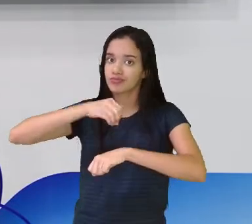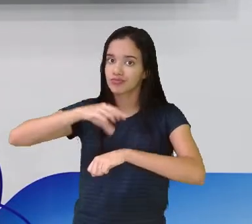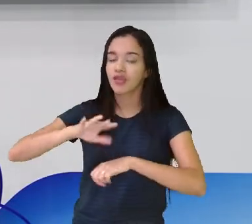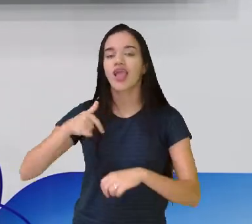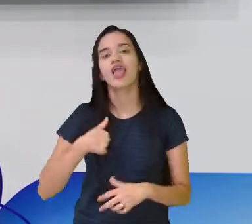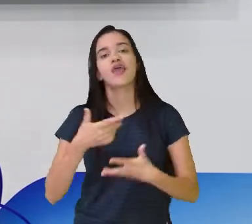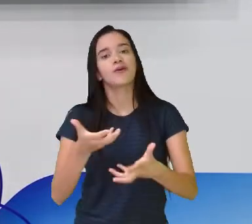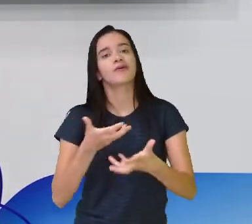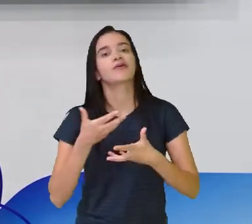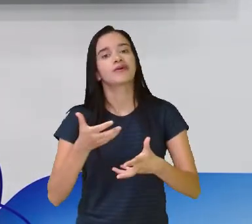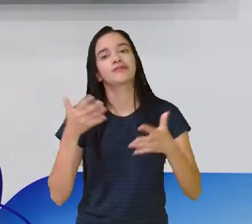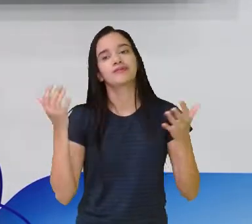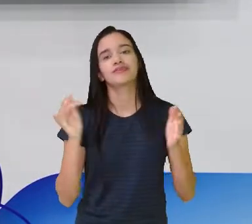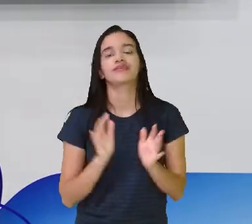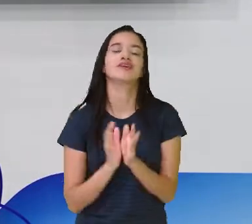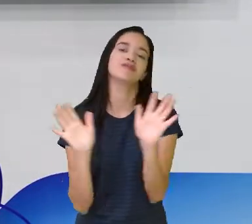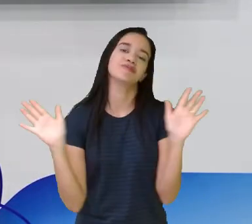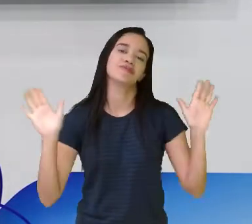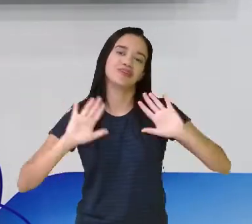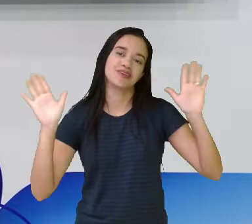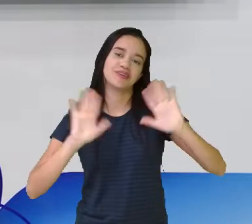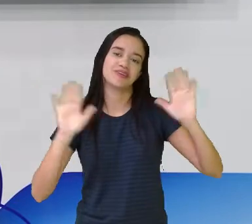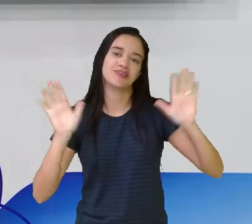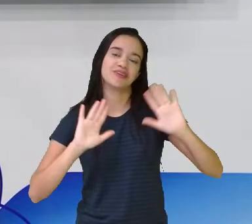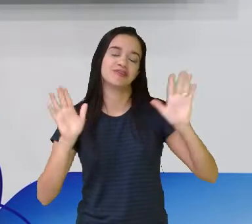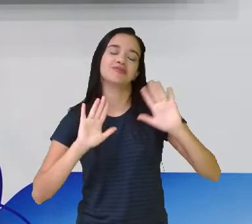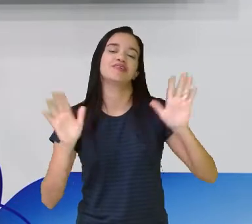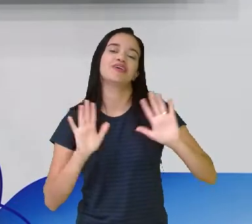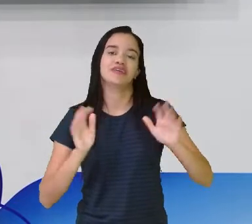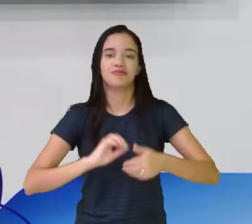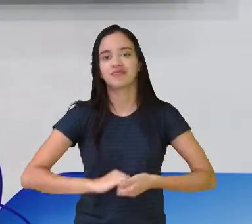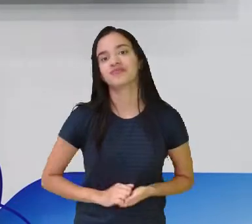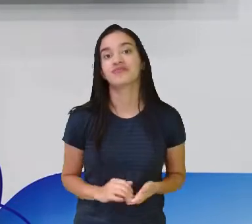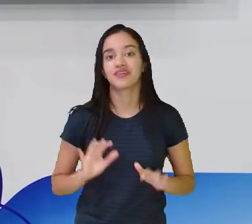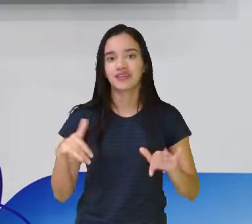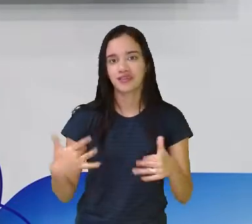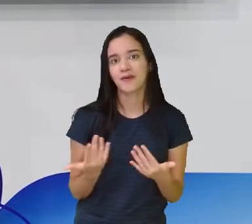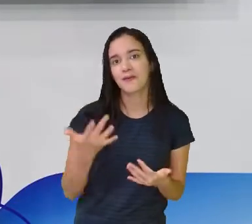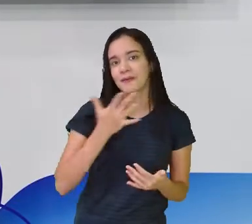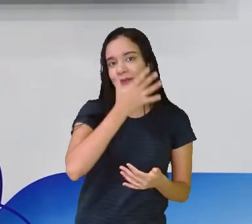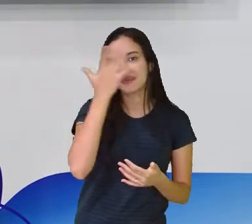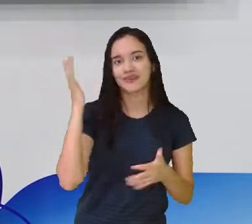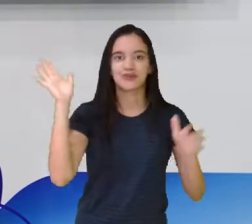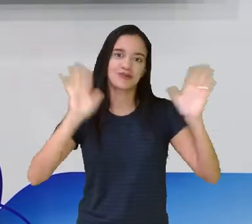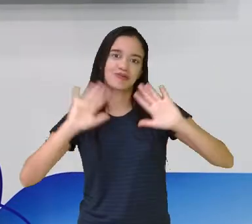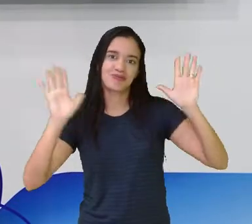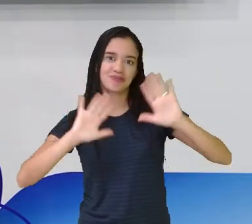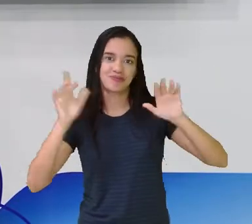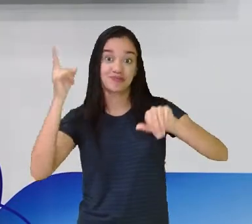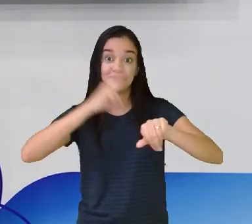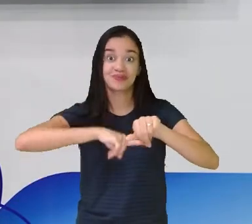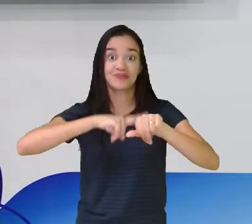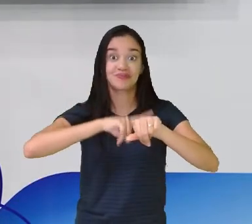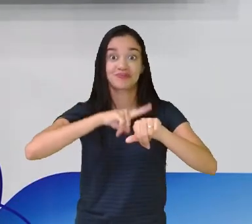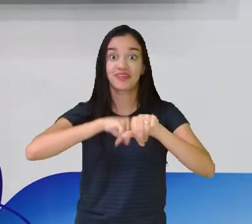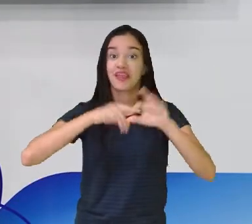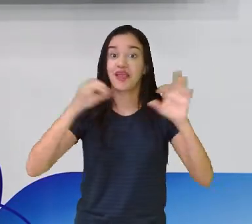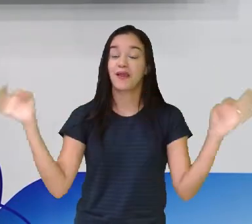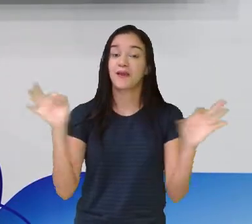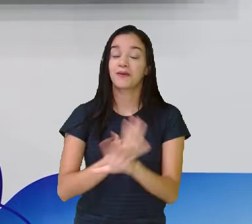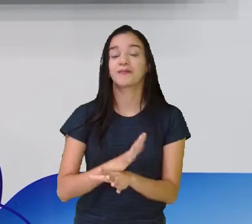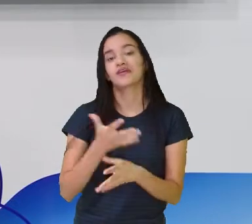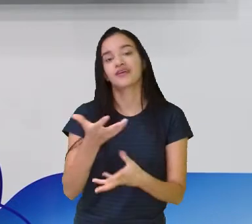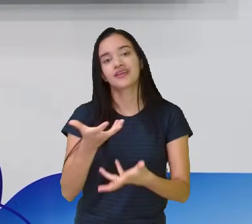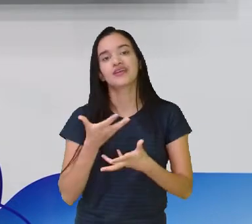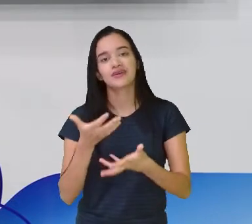me despedir porque as mãozinhas já estão aparecendo ali por trás das câmeras, o pessoal já está dando tchau, ou seja, o tempo já acabou. E eu